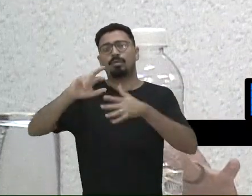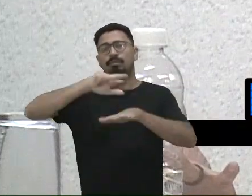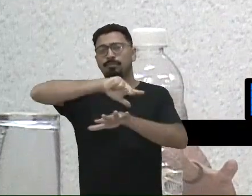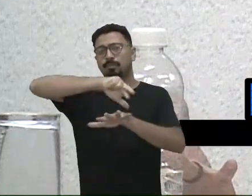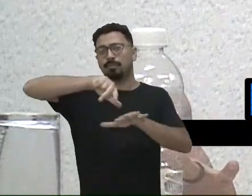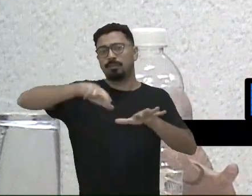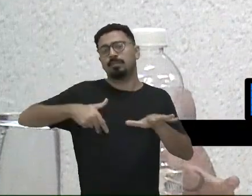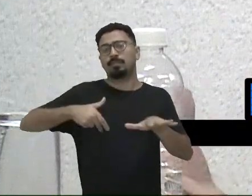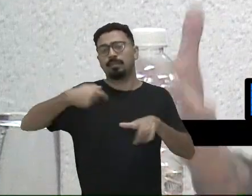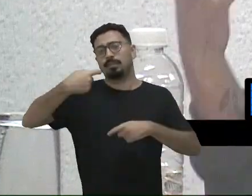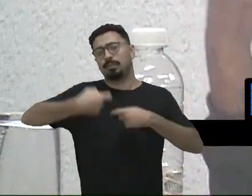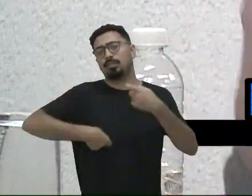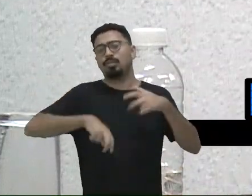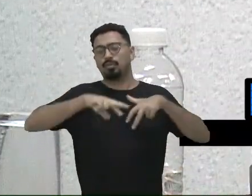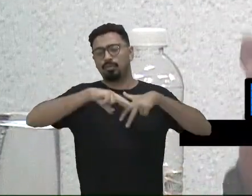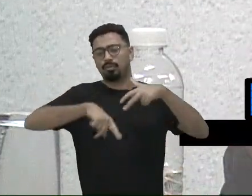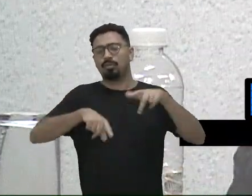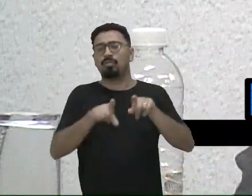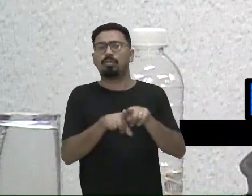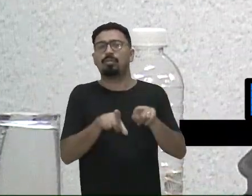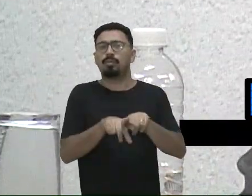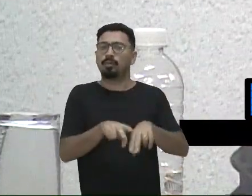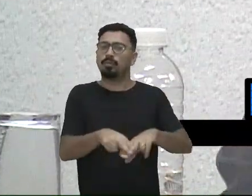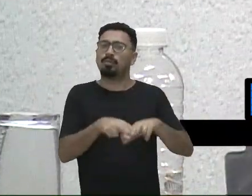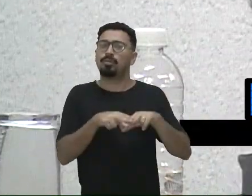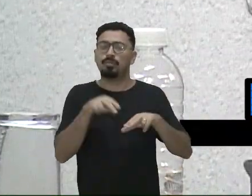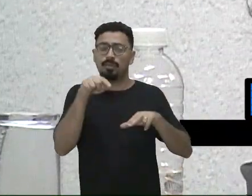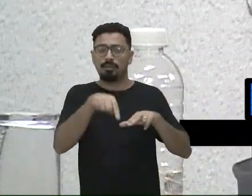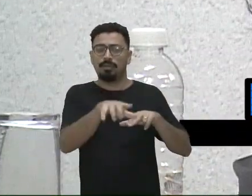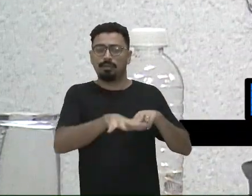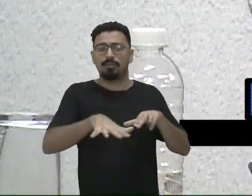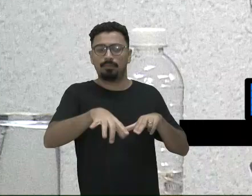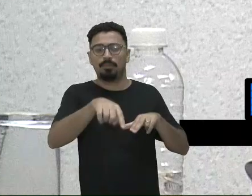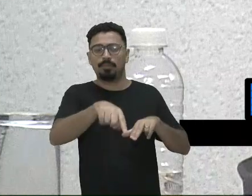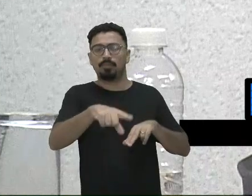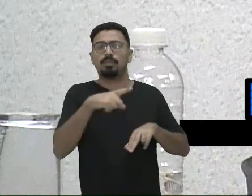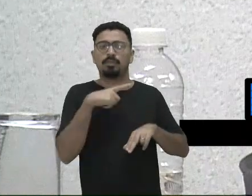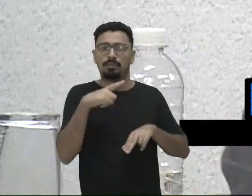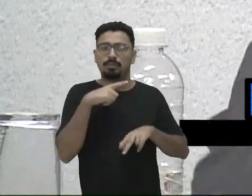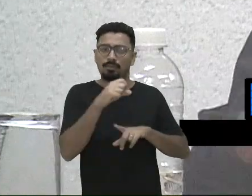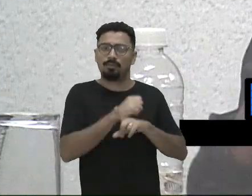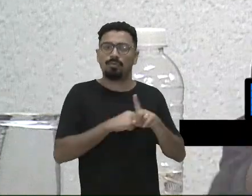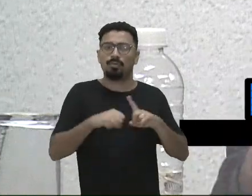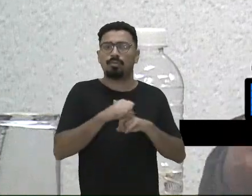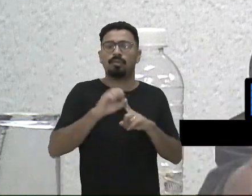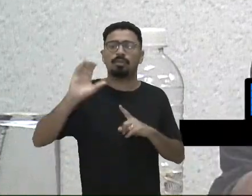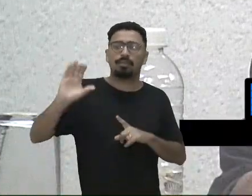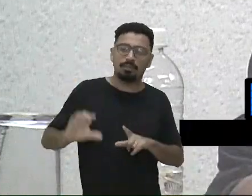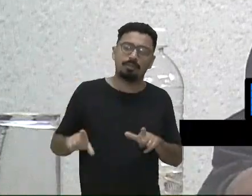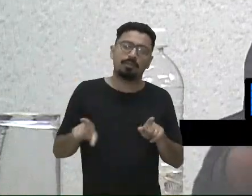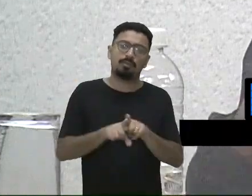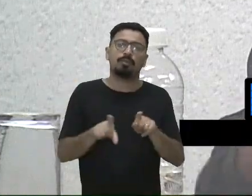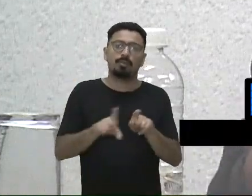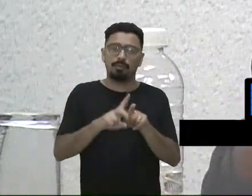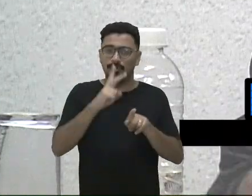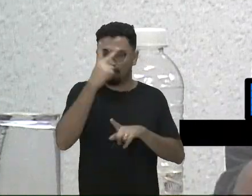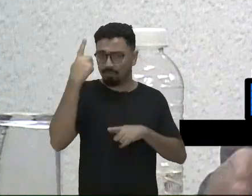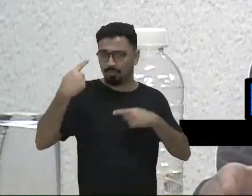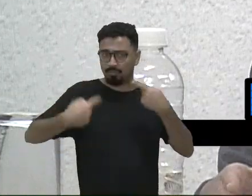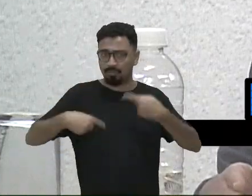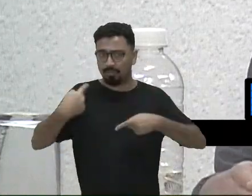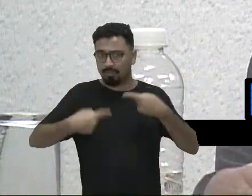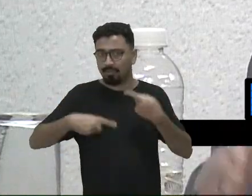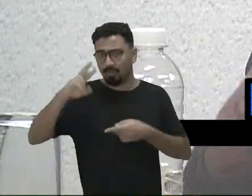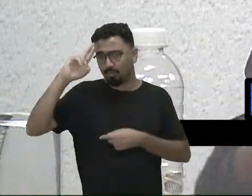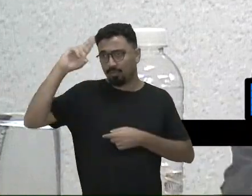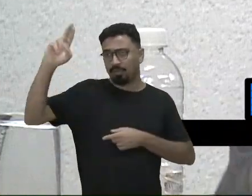sexual e de gênero. Porque esse vai ser o local onde a gente vai ter sociedade civil e agentes políticos, autoridades do